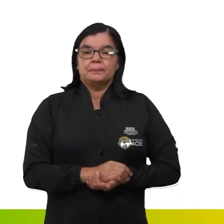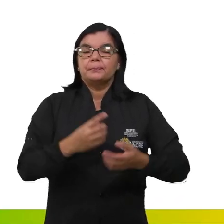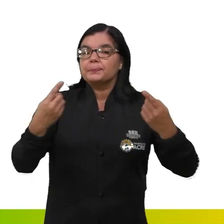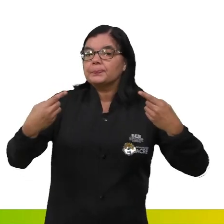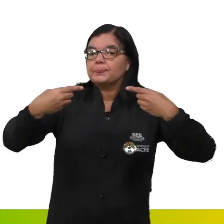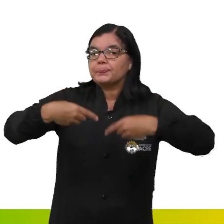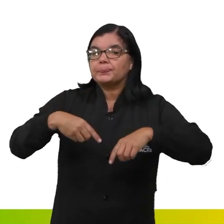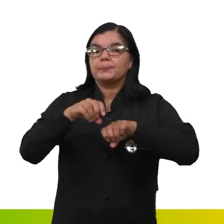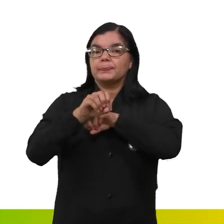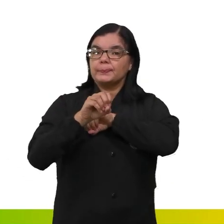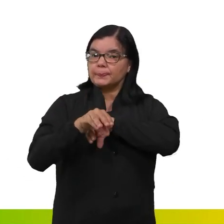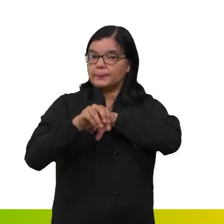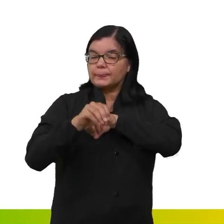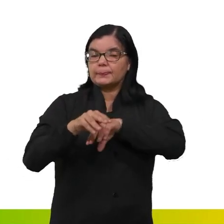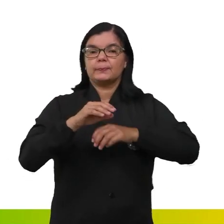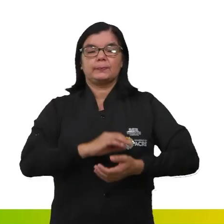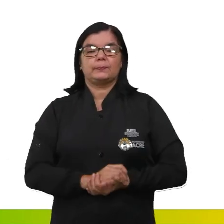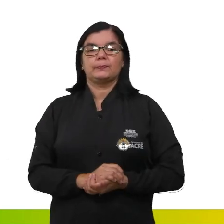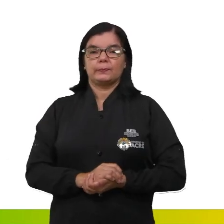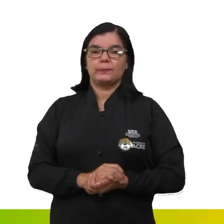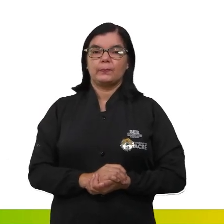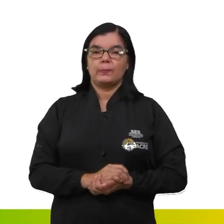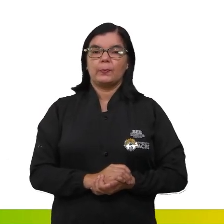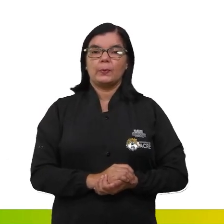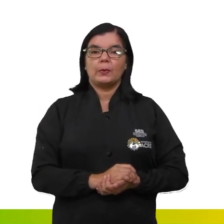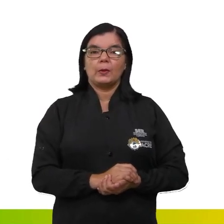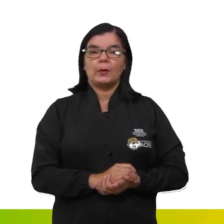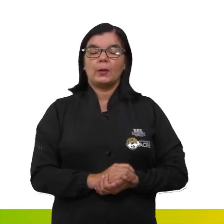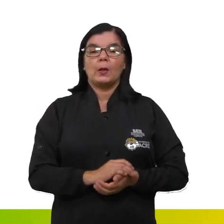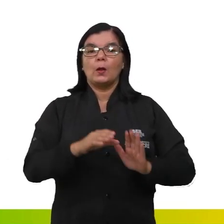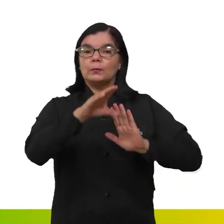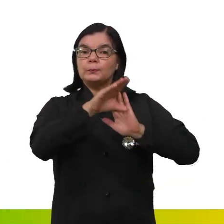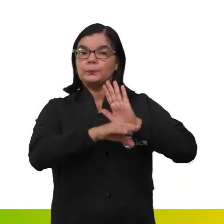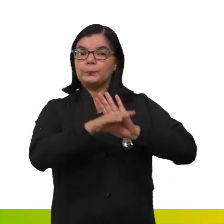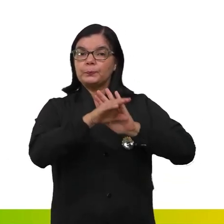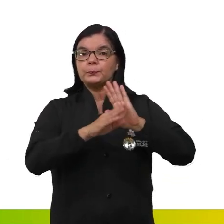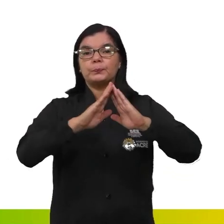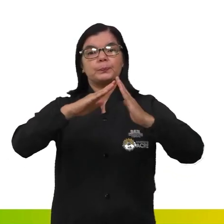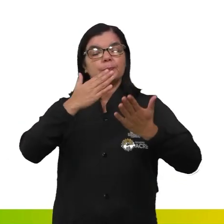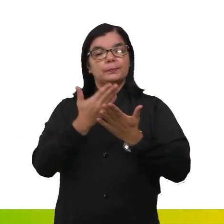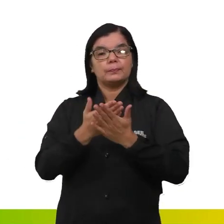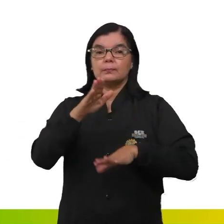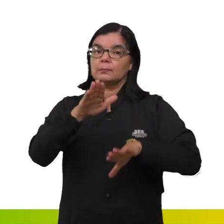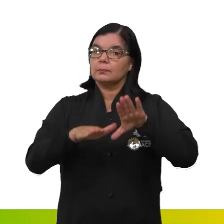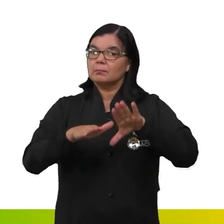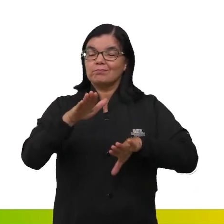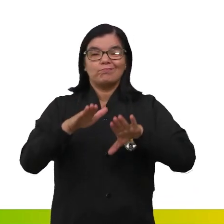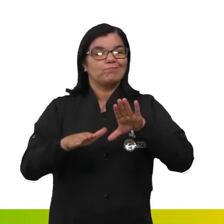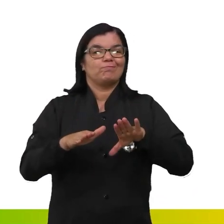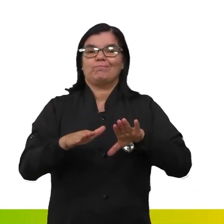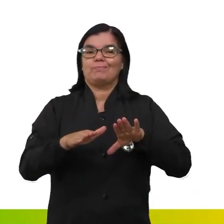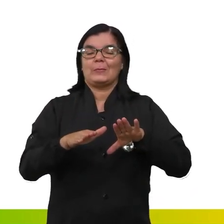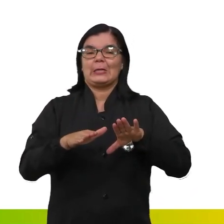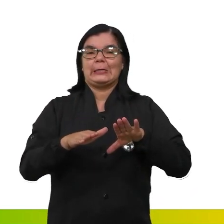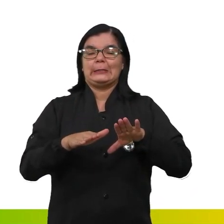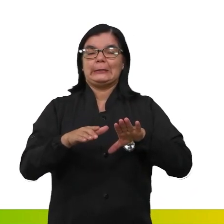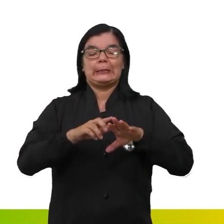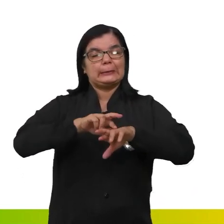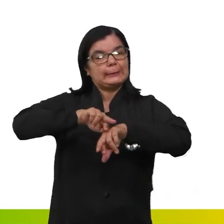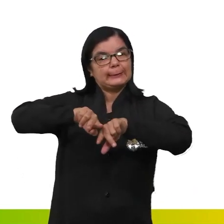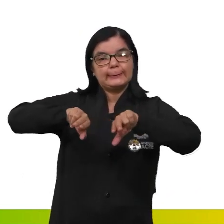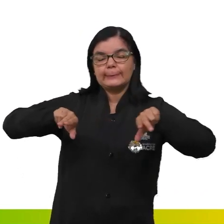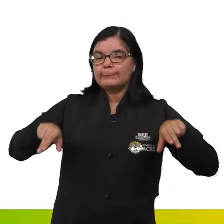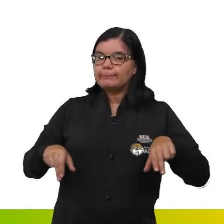Desafios na educação. O currículo escolar, muitas vezes, não reflete a